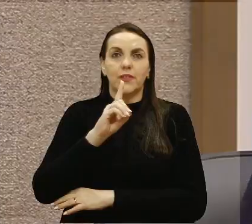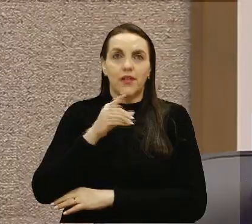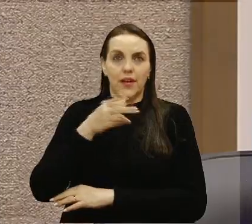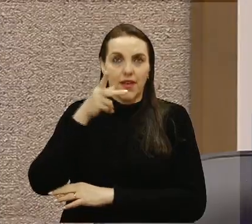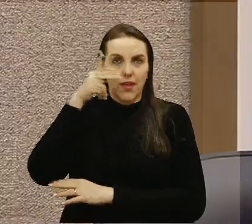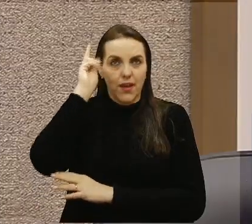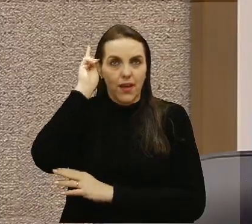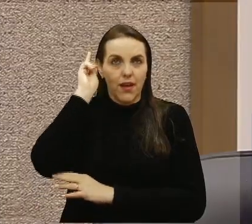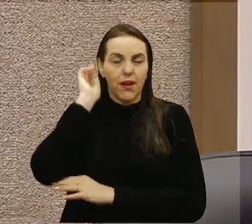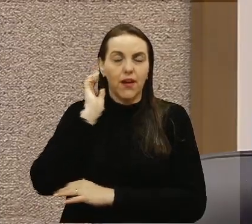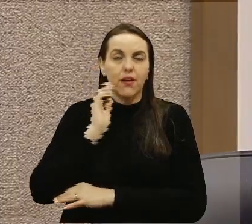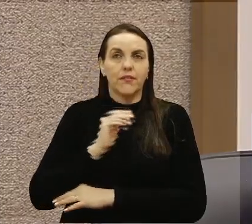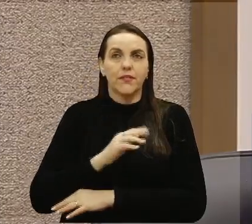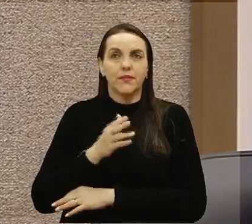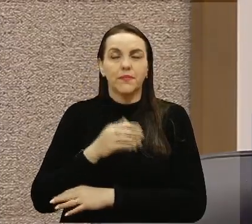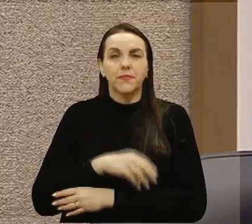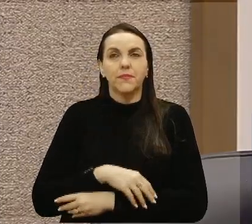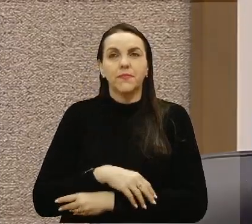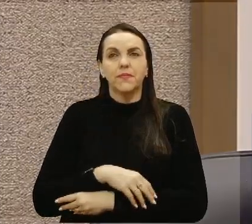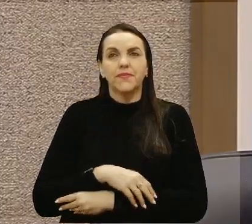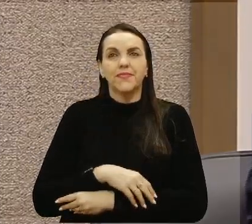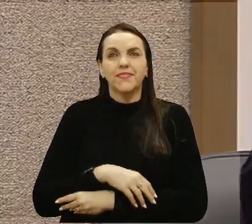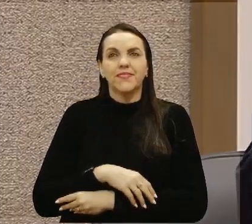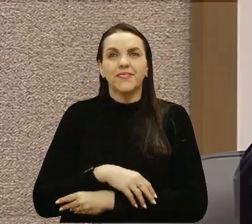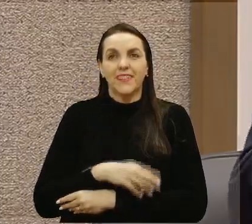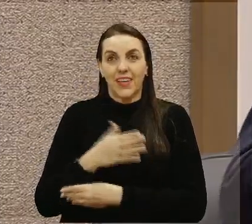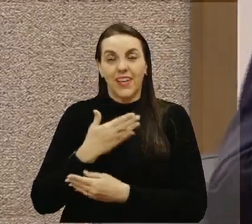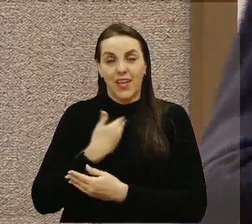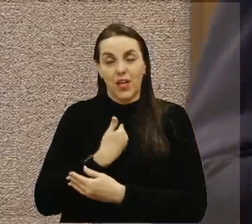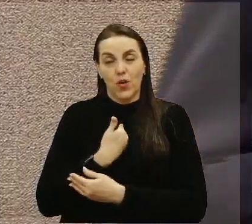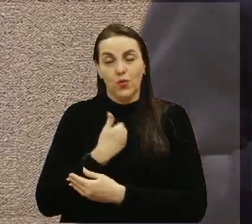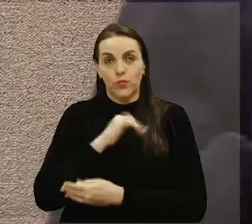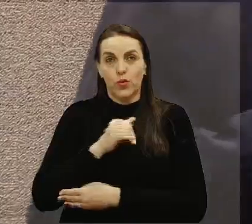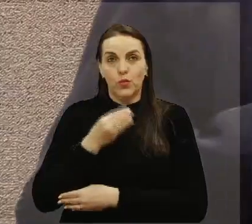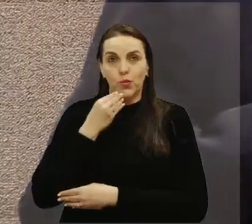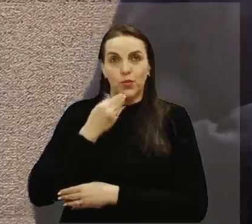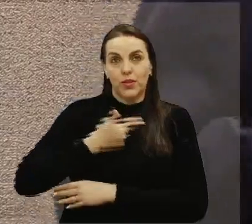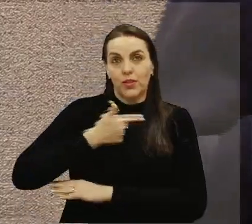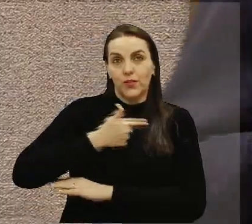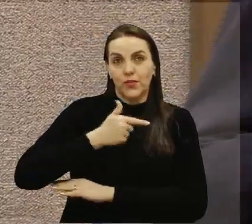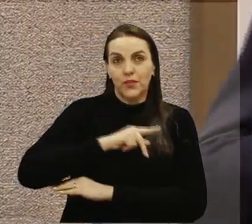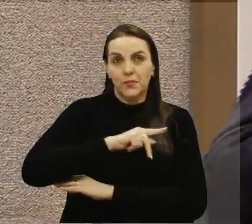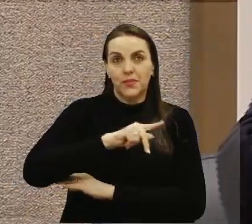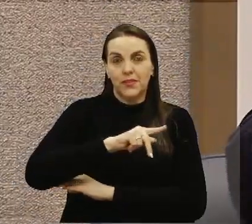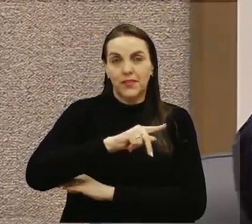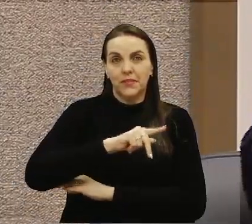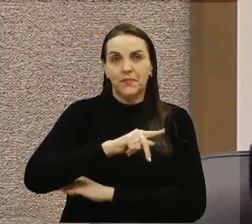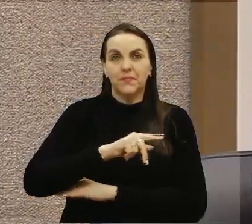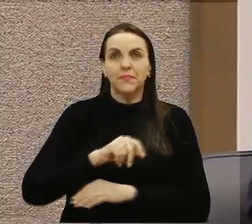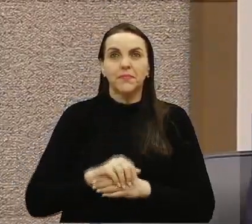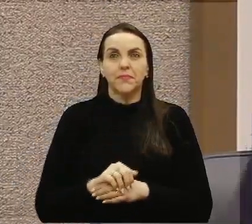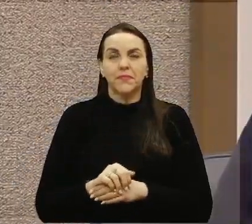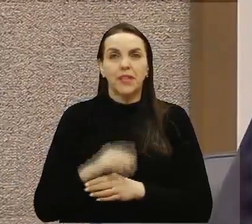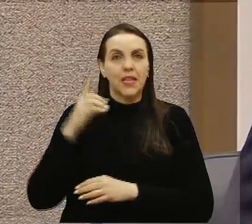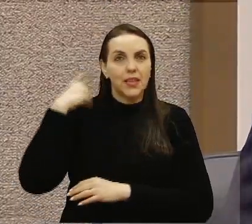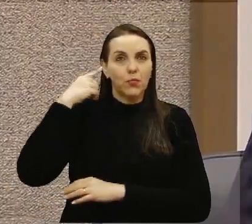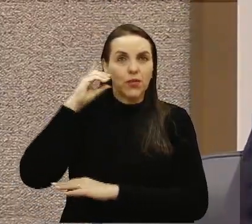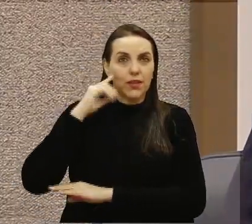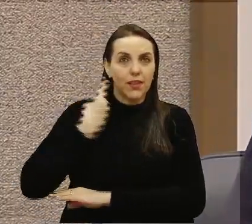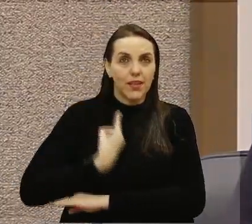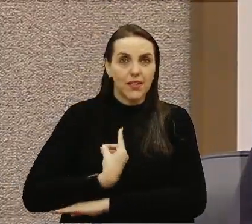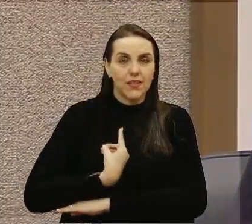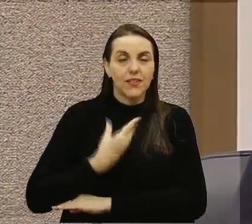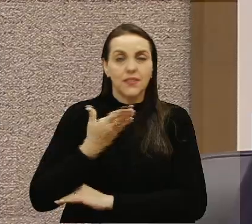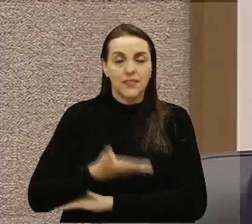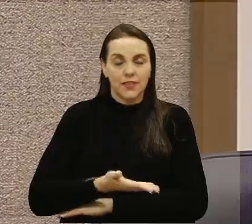Guerra, né? E eu tive a oportunidade de ser vice-presidente da deputada Denise nessa casa